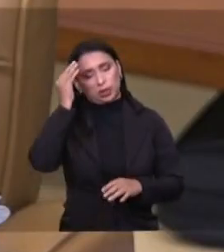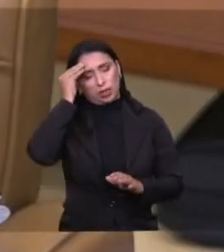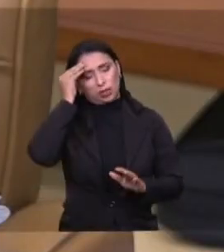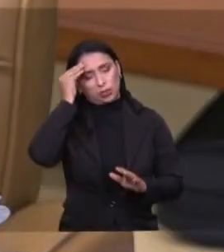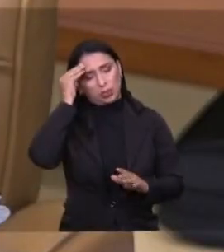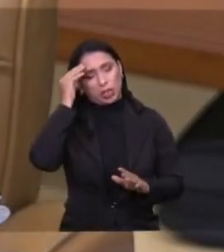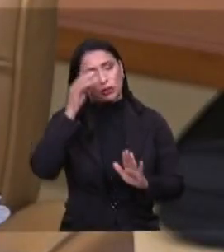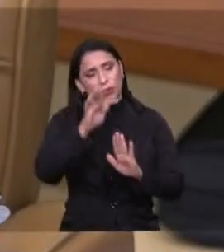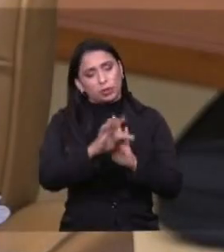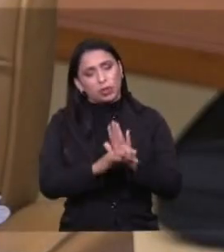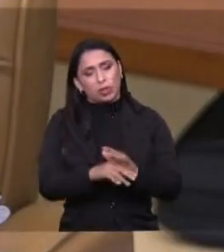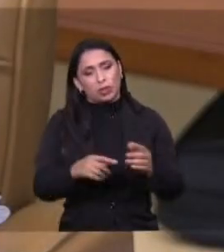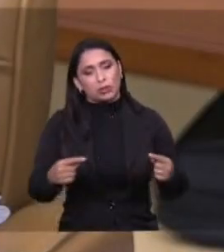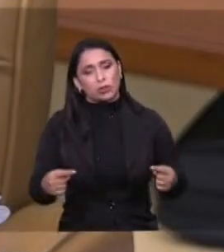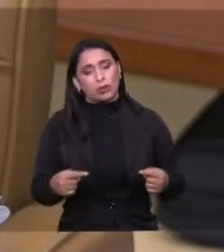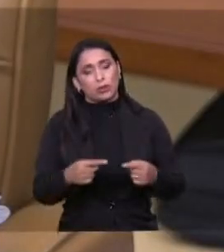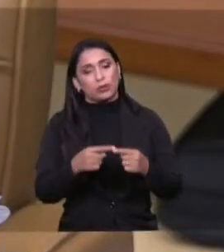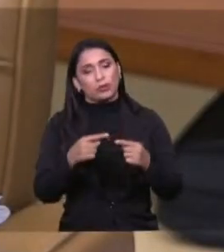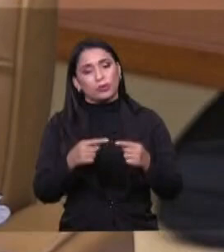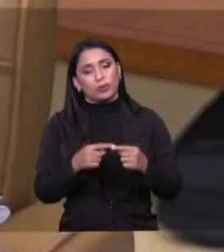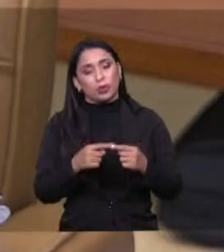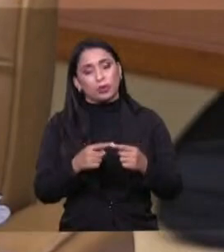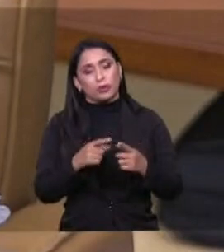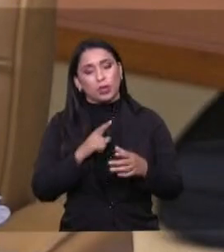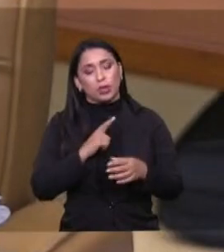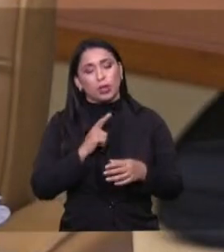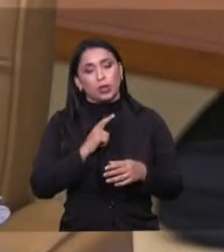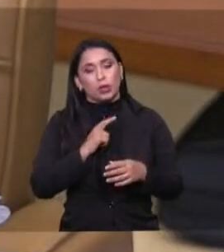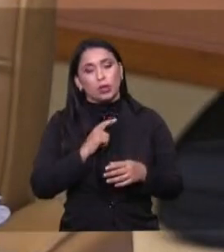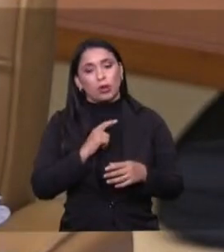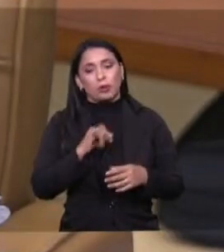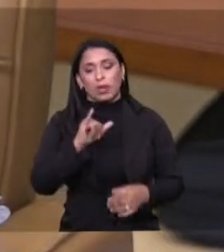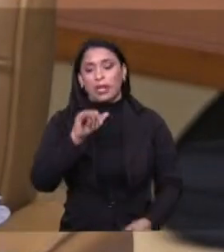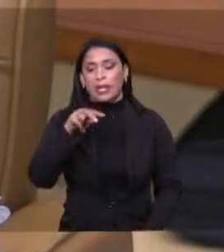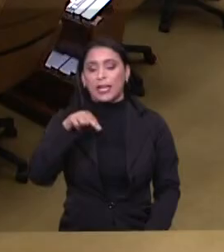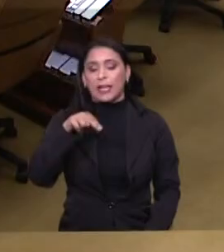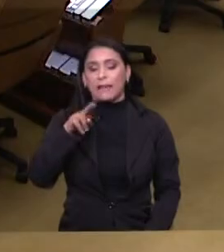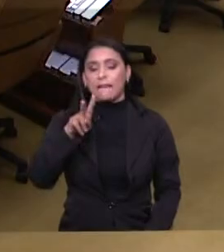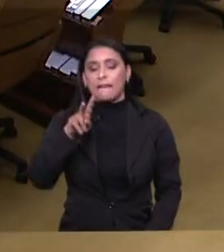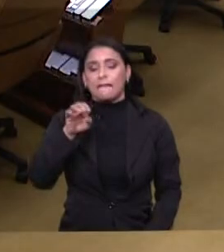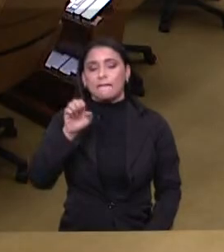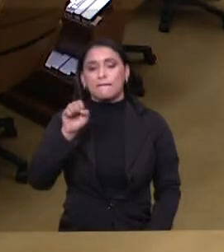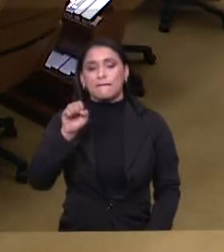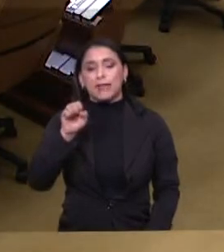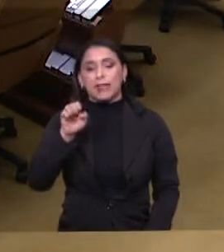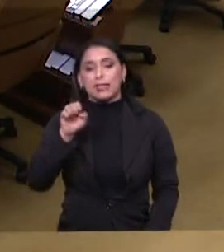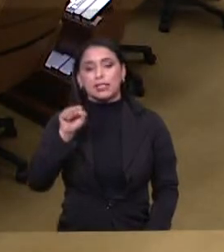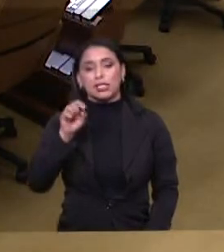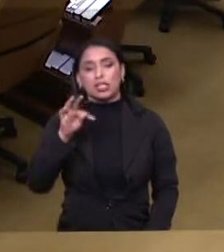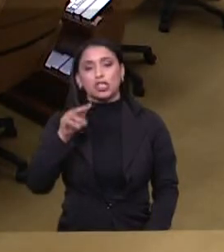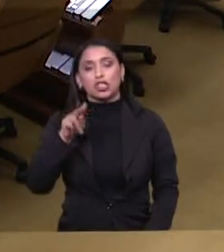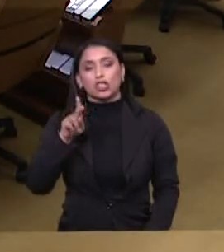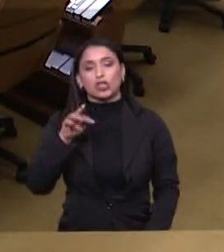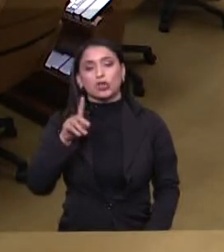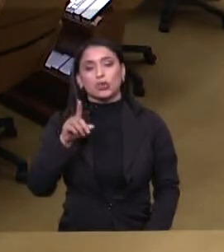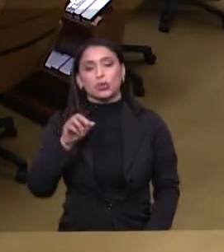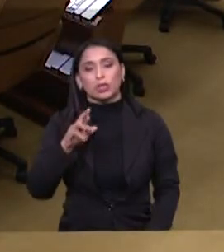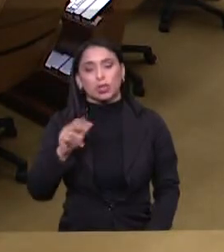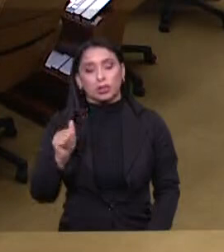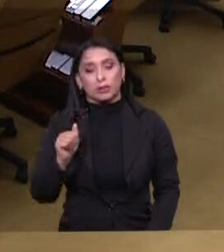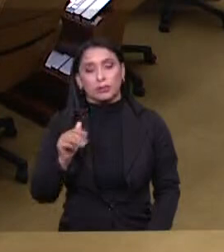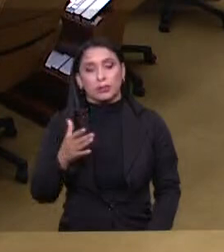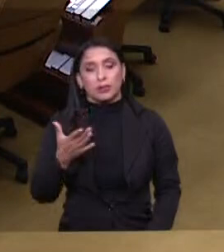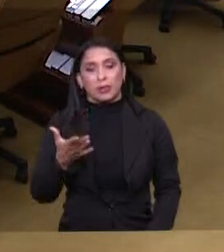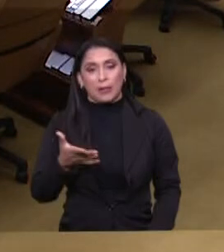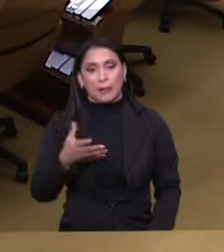que é o designado entendido como investidura. Sem discricionariedade. Aqui nós temos uma divergência, né,